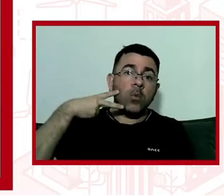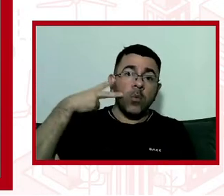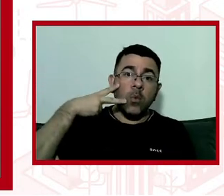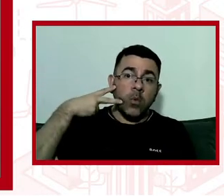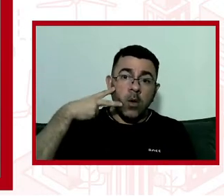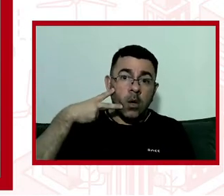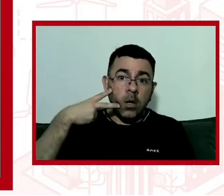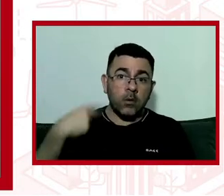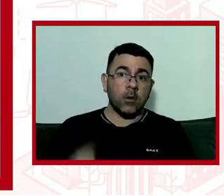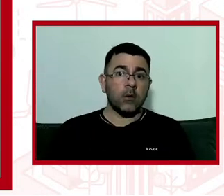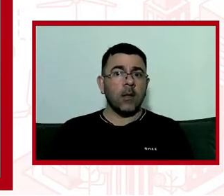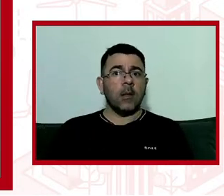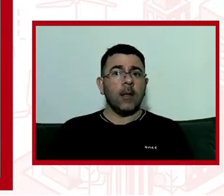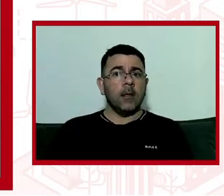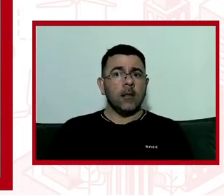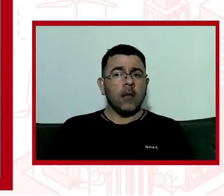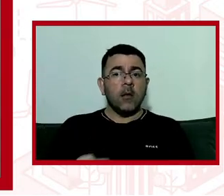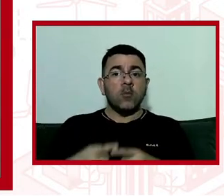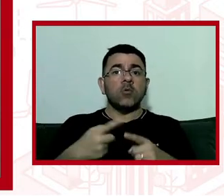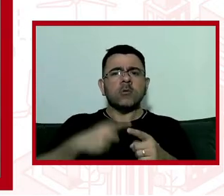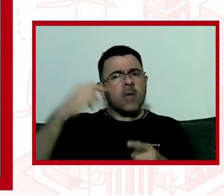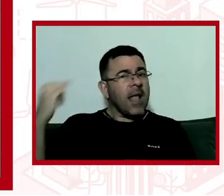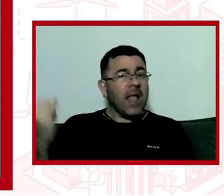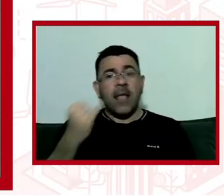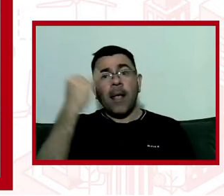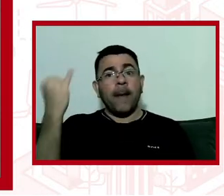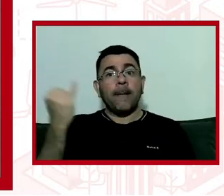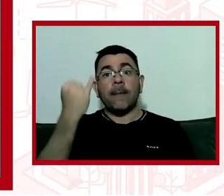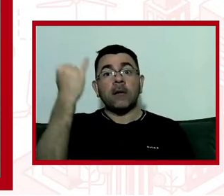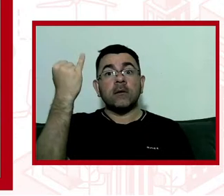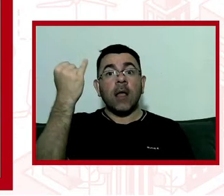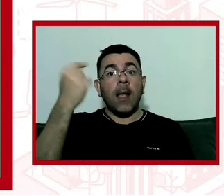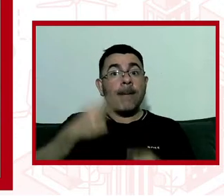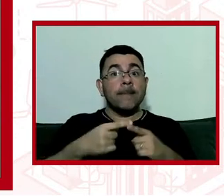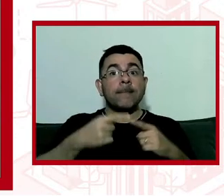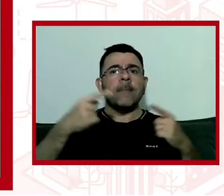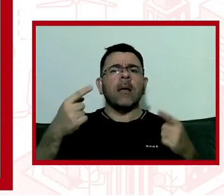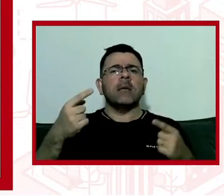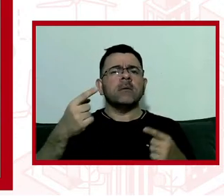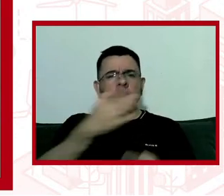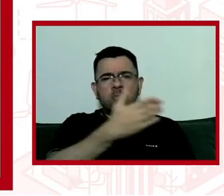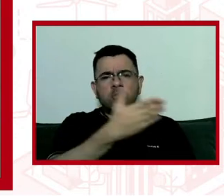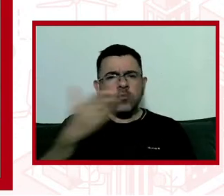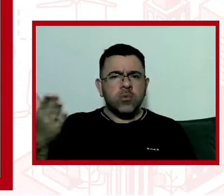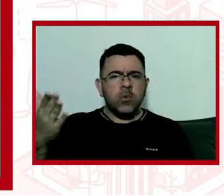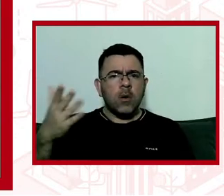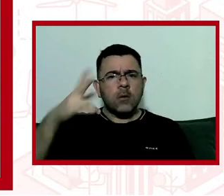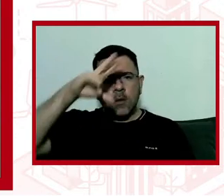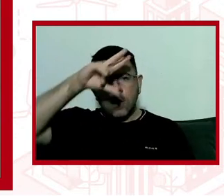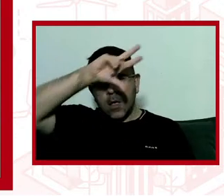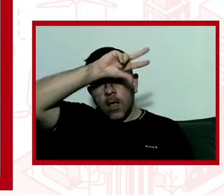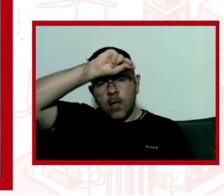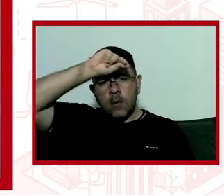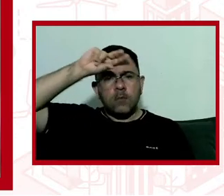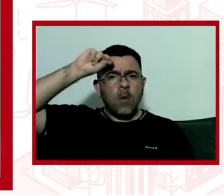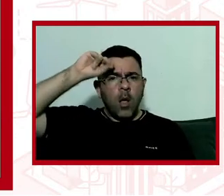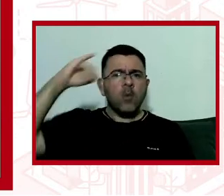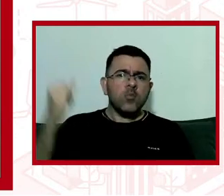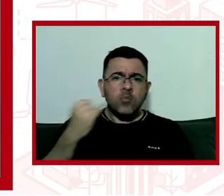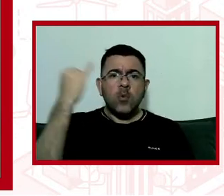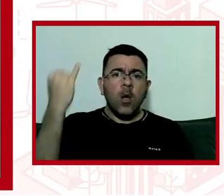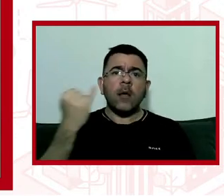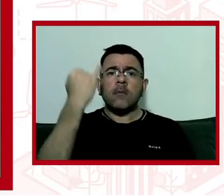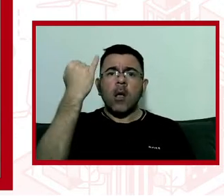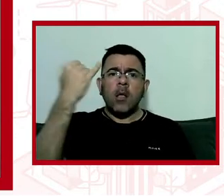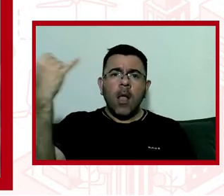tudo isso é importante mas você tem que ter a capacidade técnica de cruzar dado de buscar informação eh